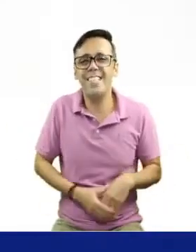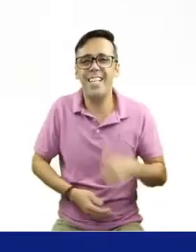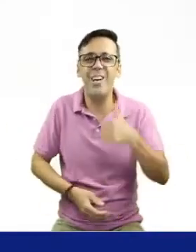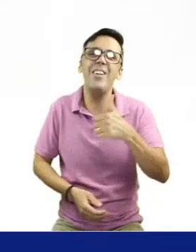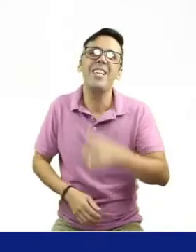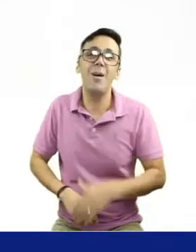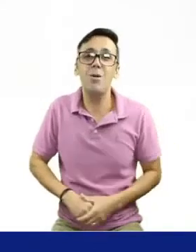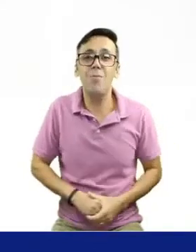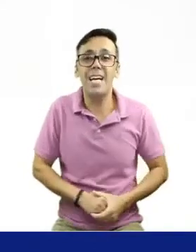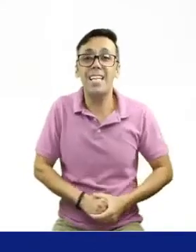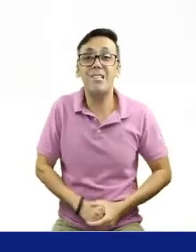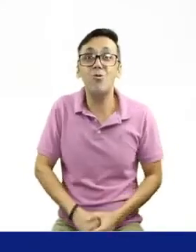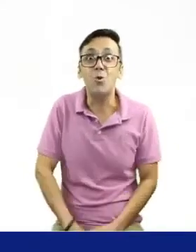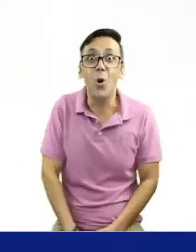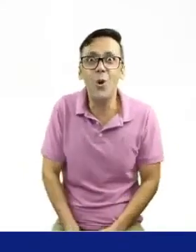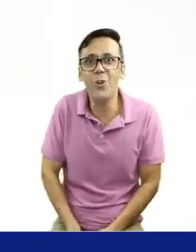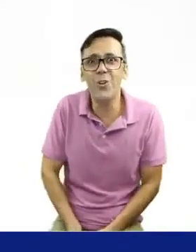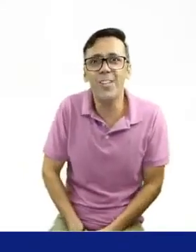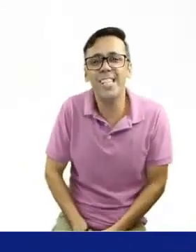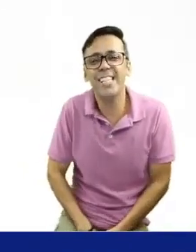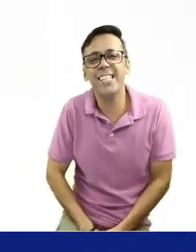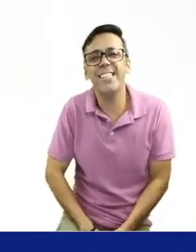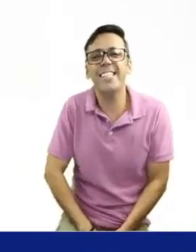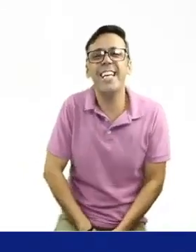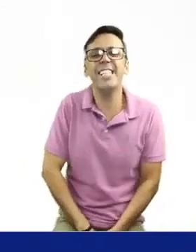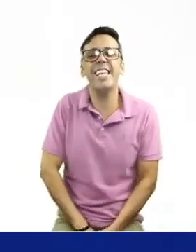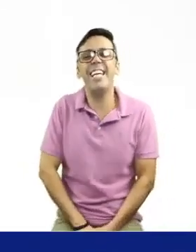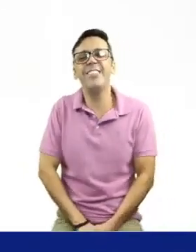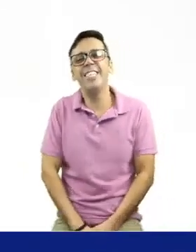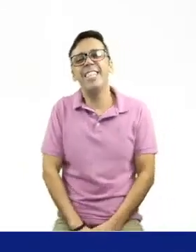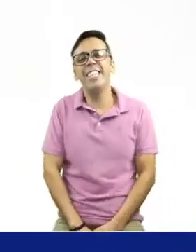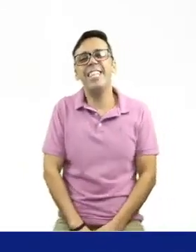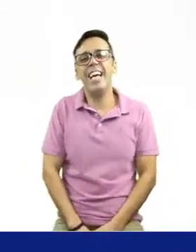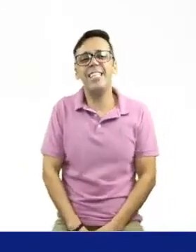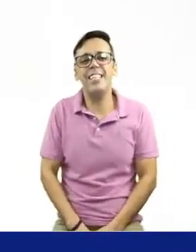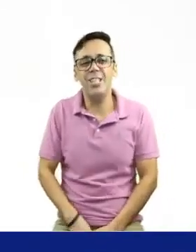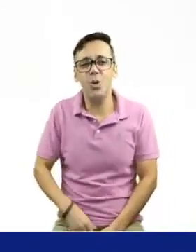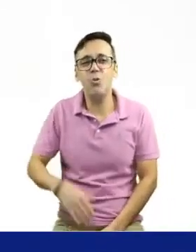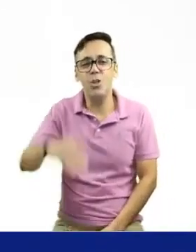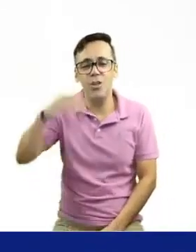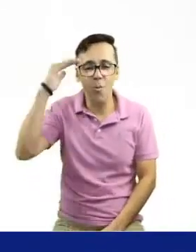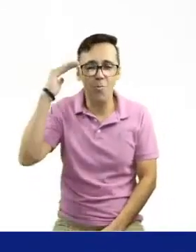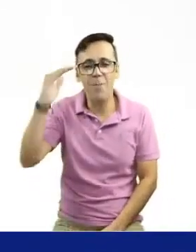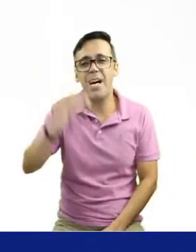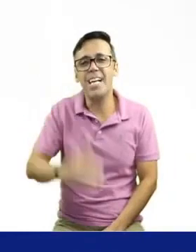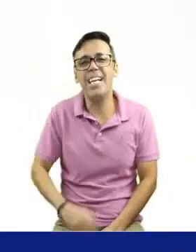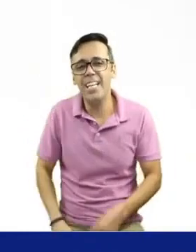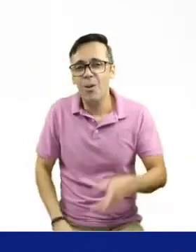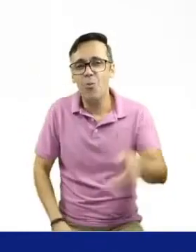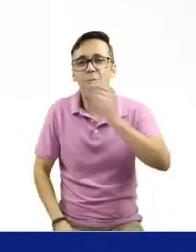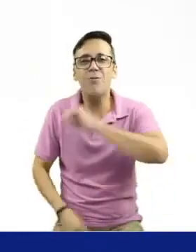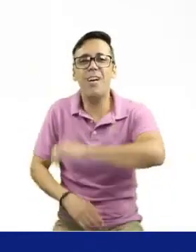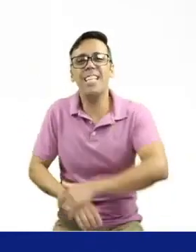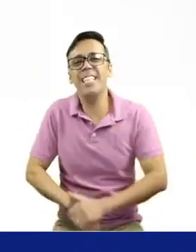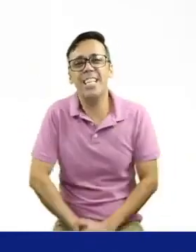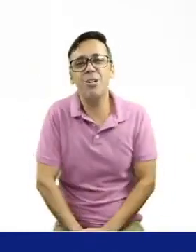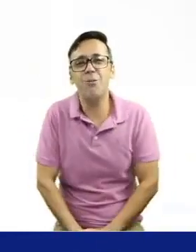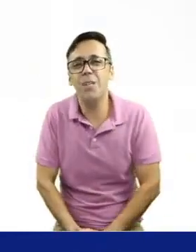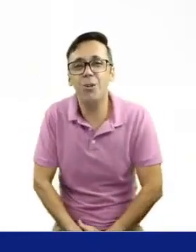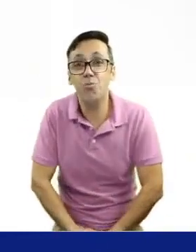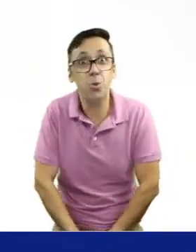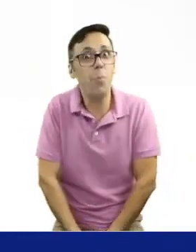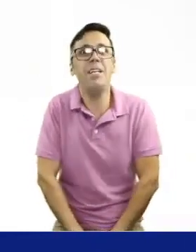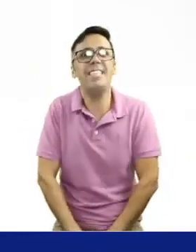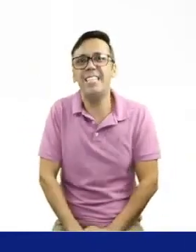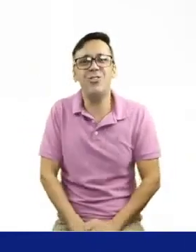ajuda a crescer esse canal que é muito bacana isso é um sonho que está sendo realizado e graças a Deus no nível bem bacana meu amigo Wagner